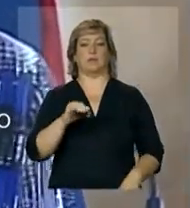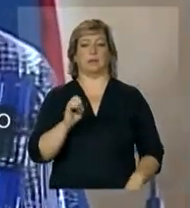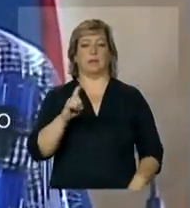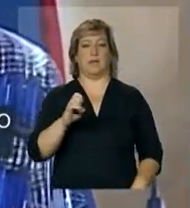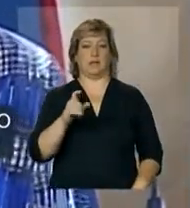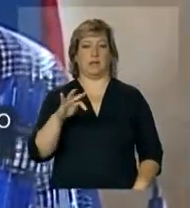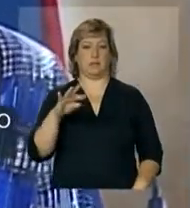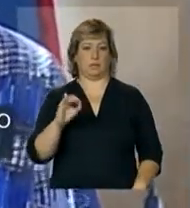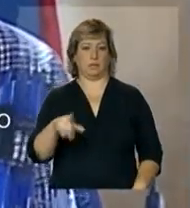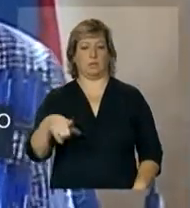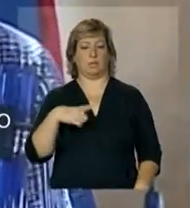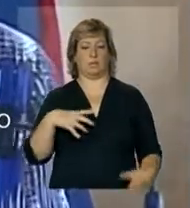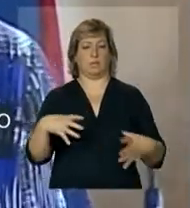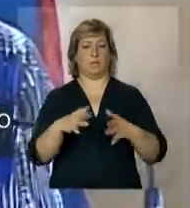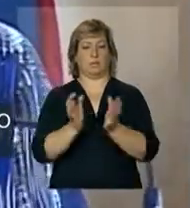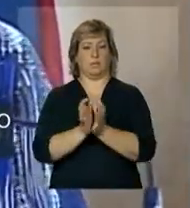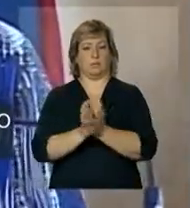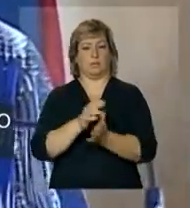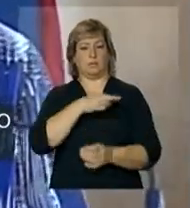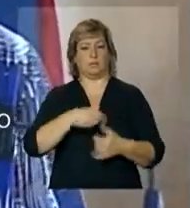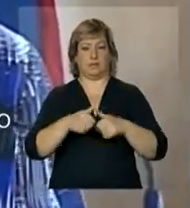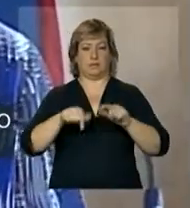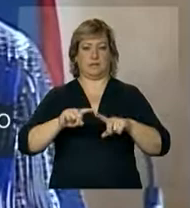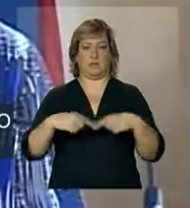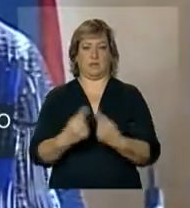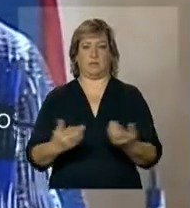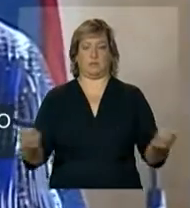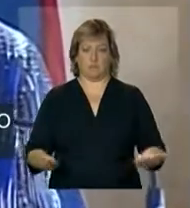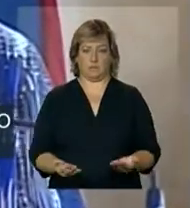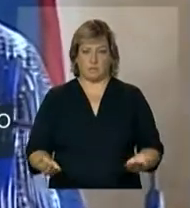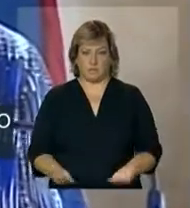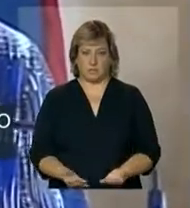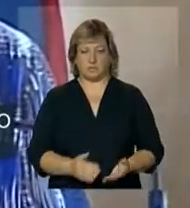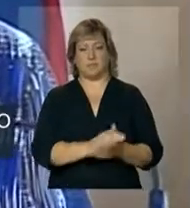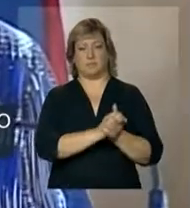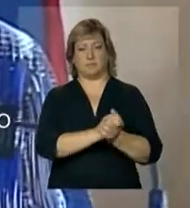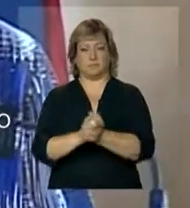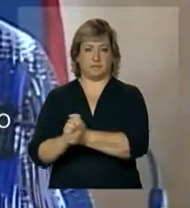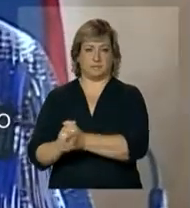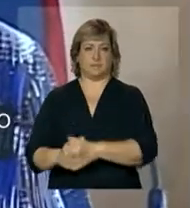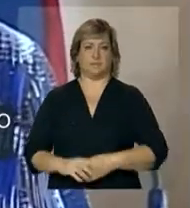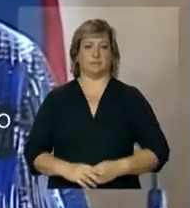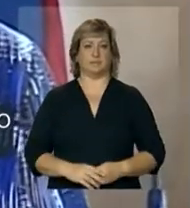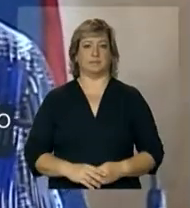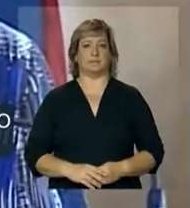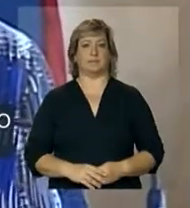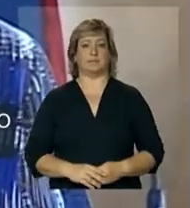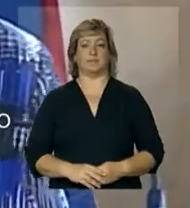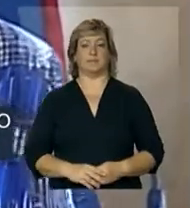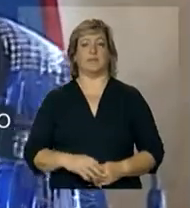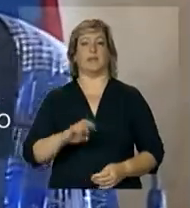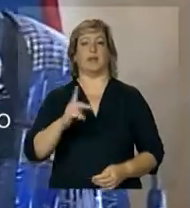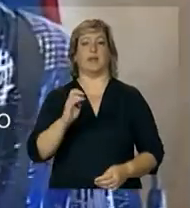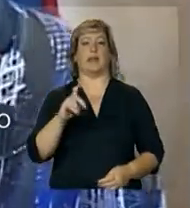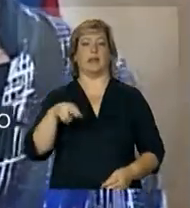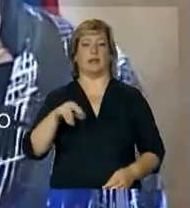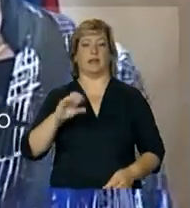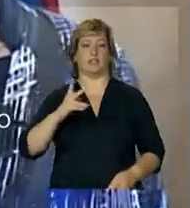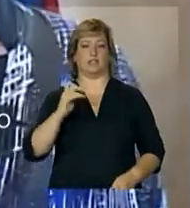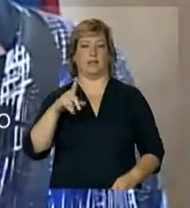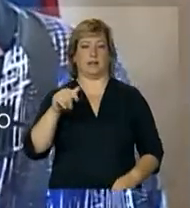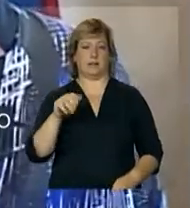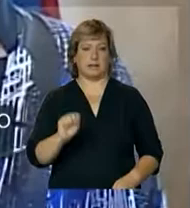Elito Carvalho Siqueira, do Gabinete de Segurança Institucional da Presidência da República, Helena Chagras,